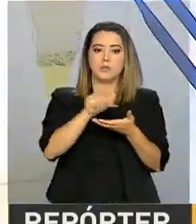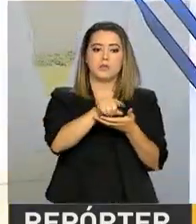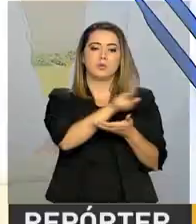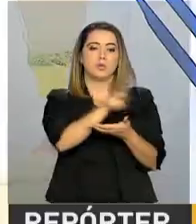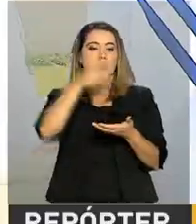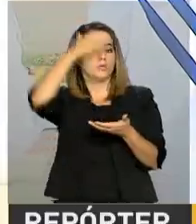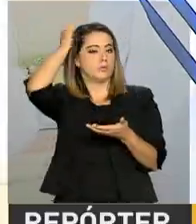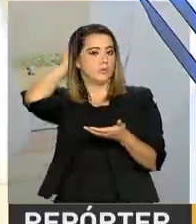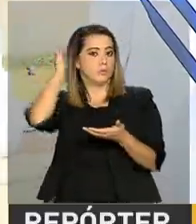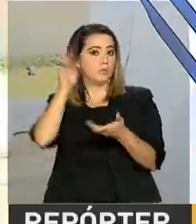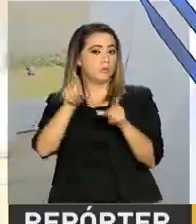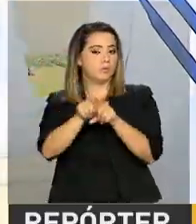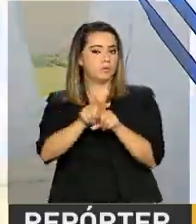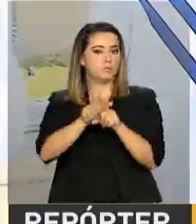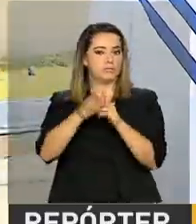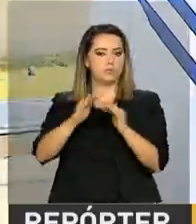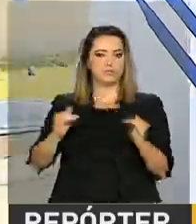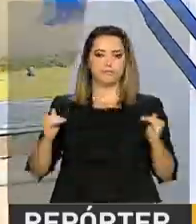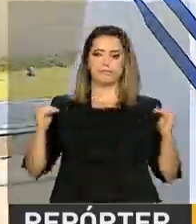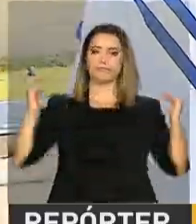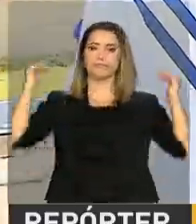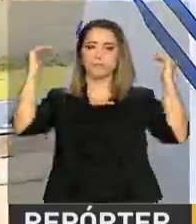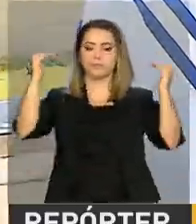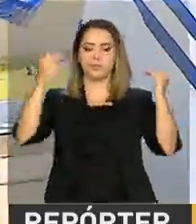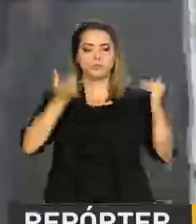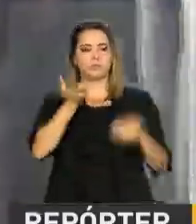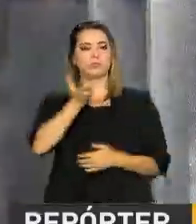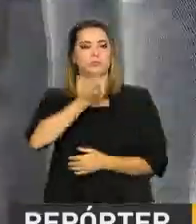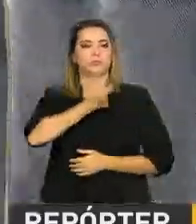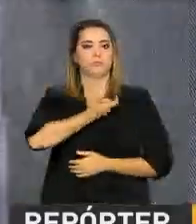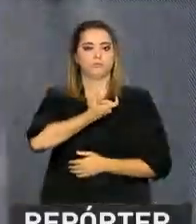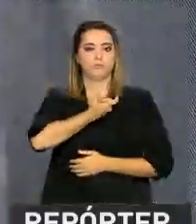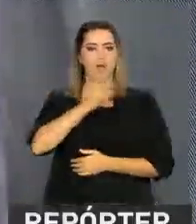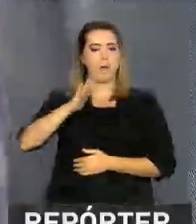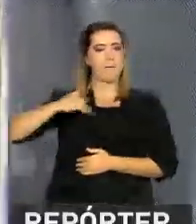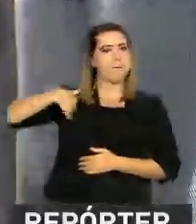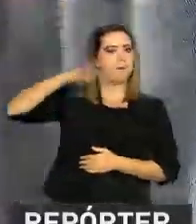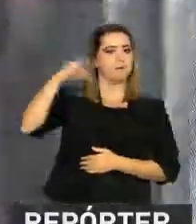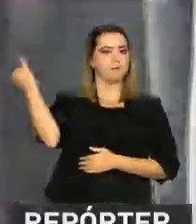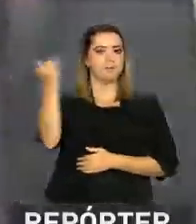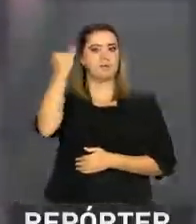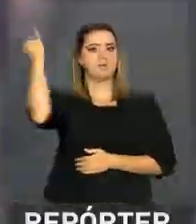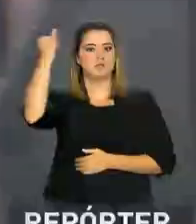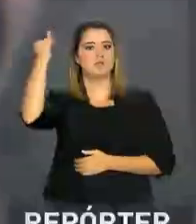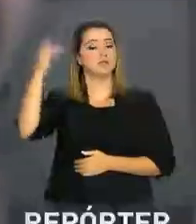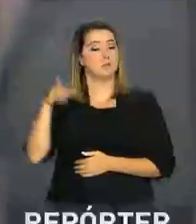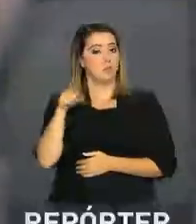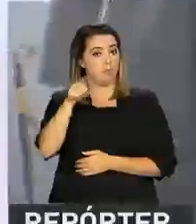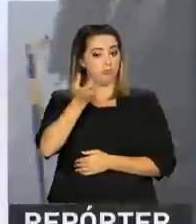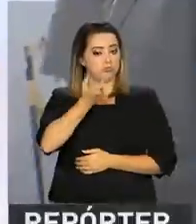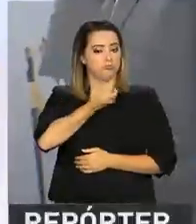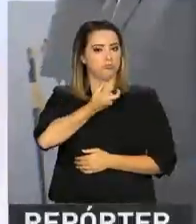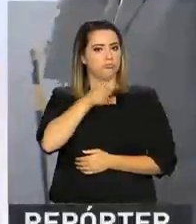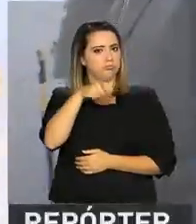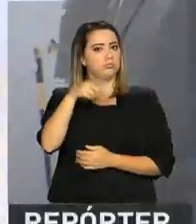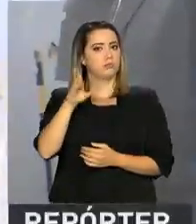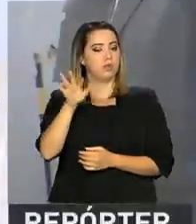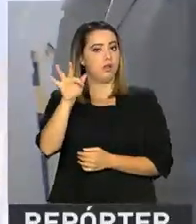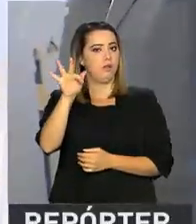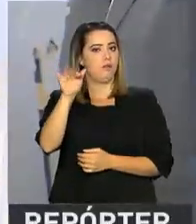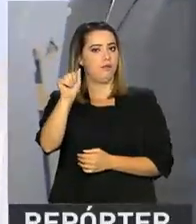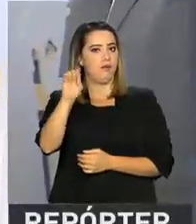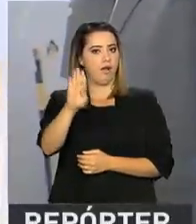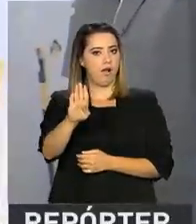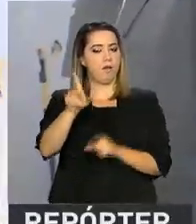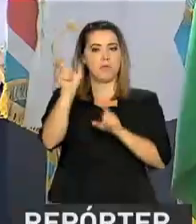temer a condecoração da ordem do mérito aeronáutico a mais importante comenda da instituição ela homenageia